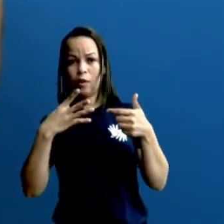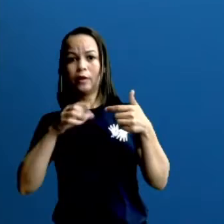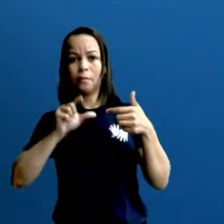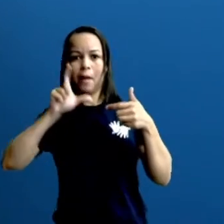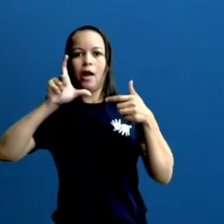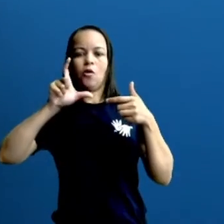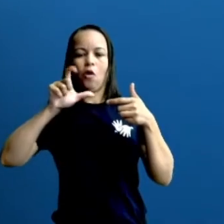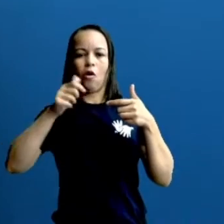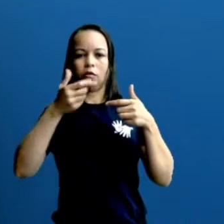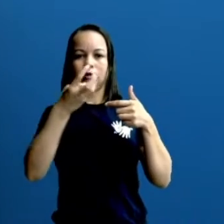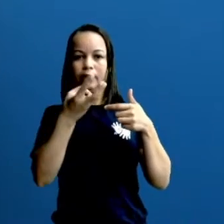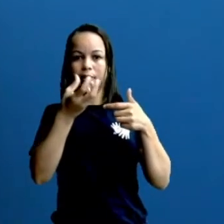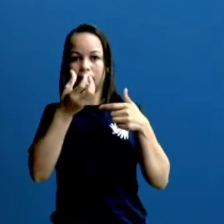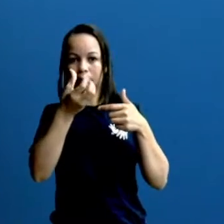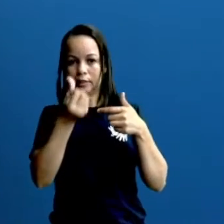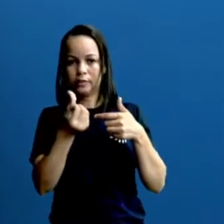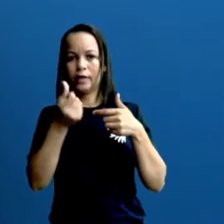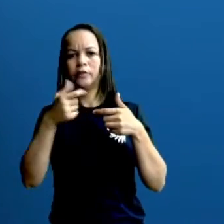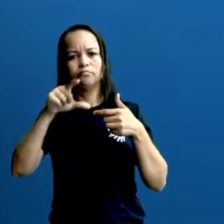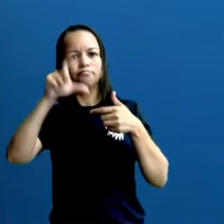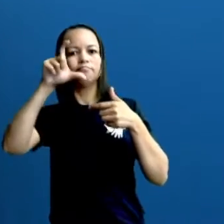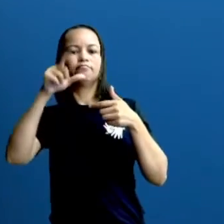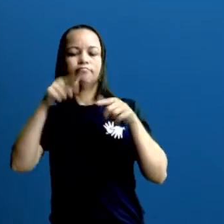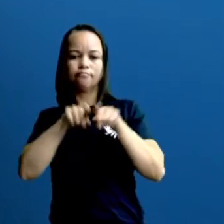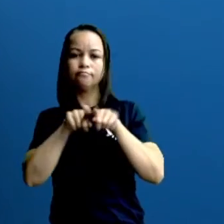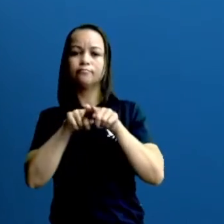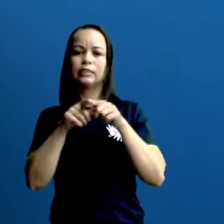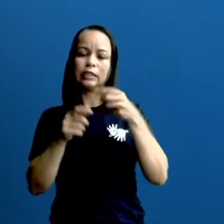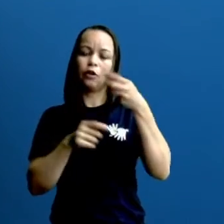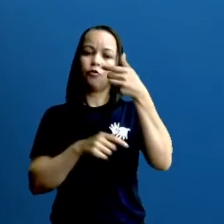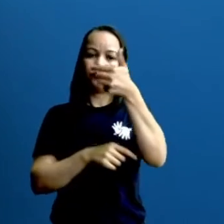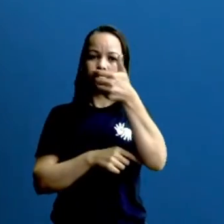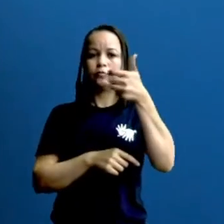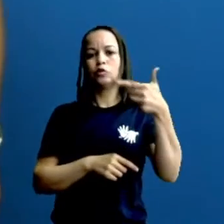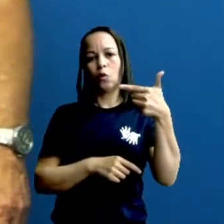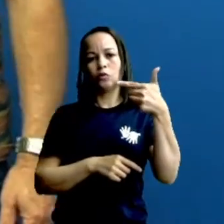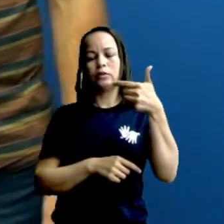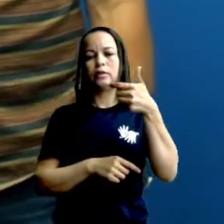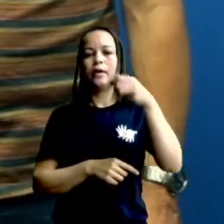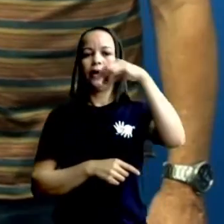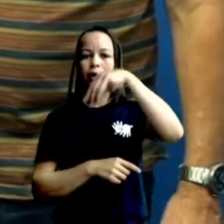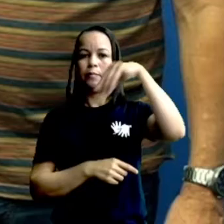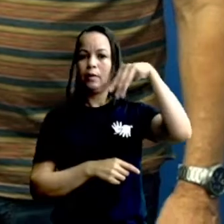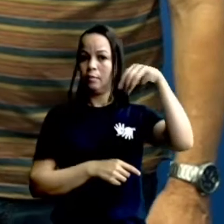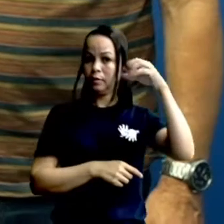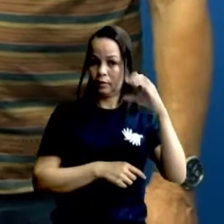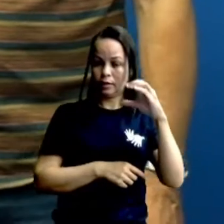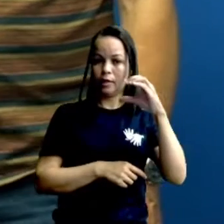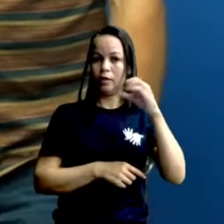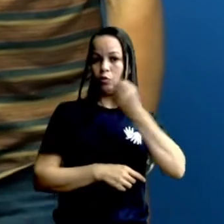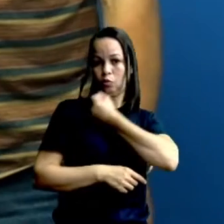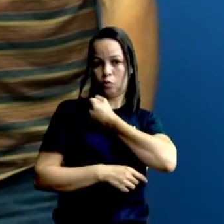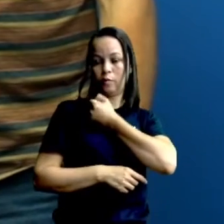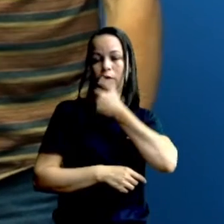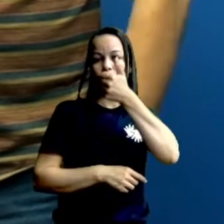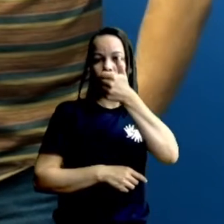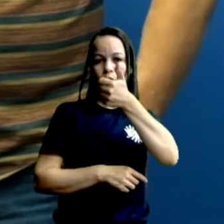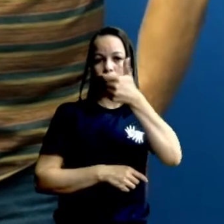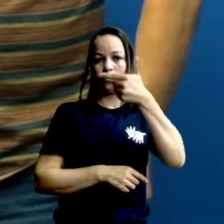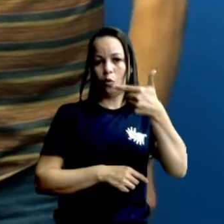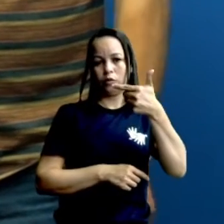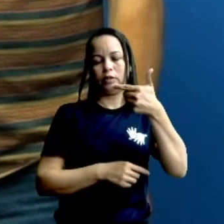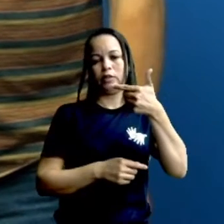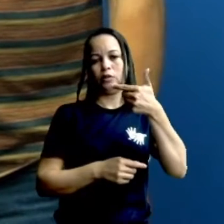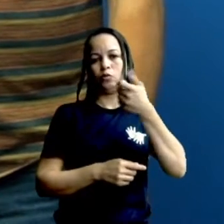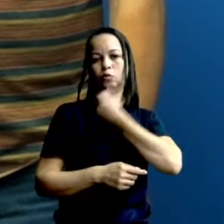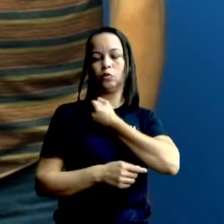também. Então, o mínimo múltiplo comum é 12. Entre 4 e 6 é 12. Ok?